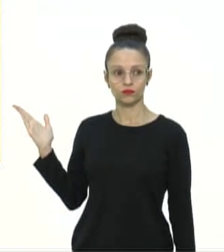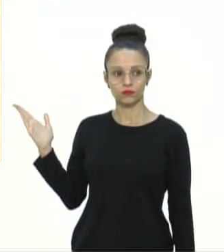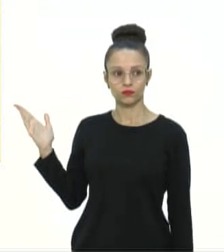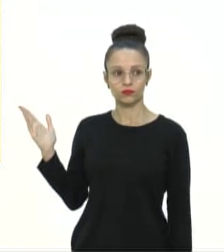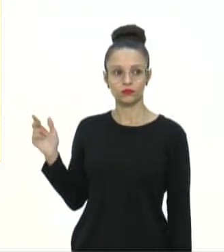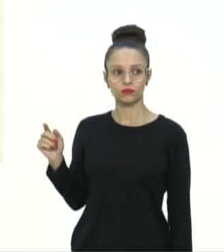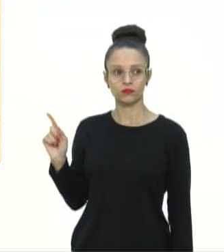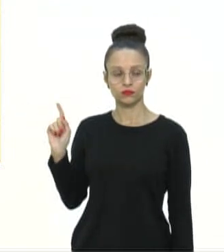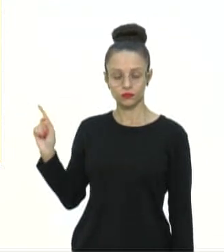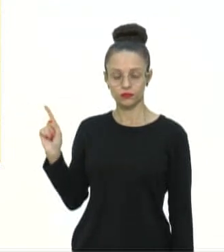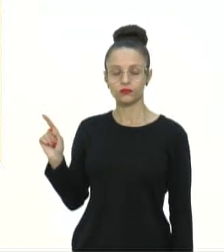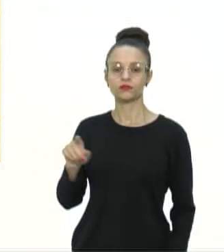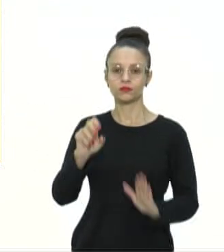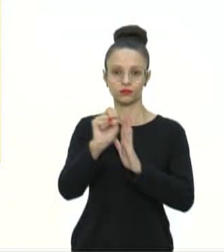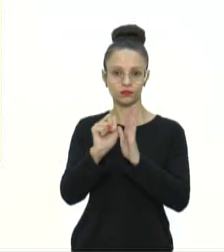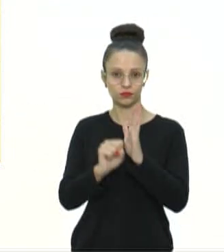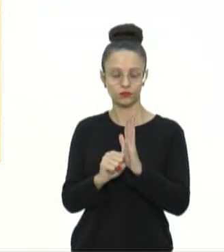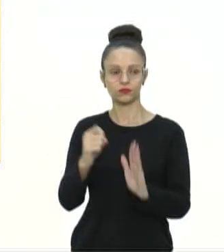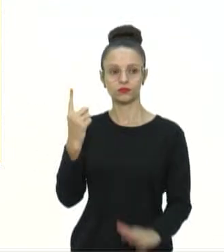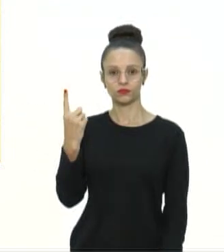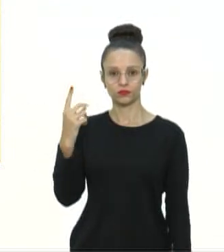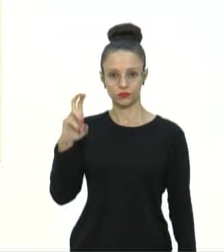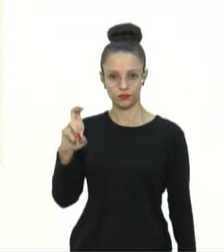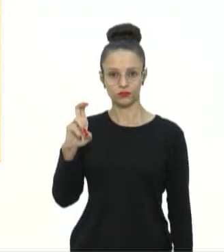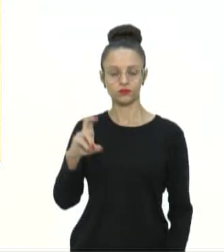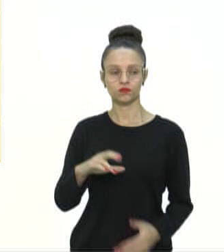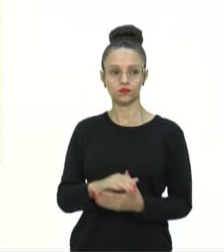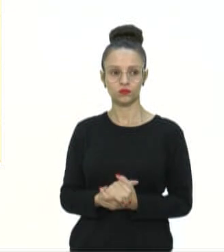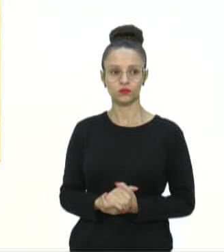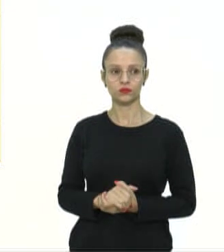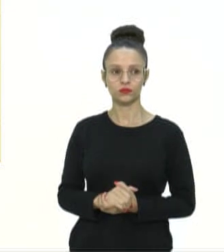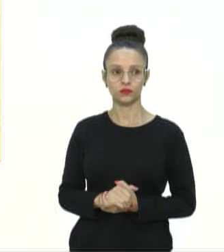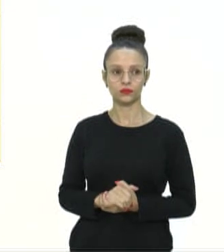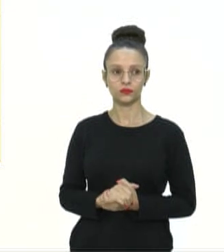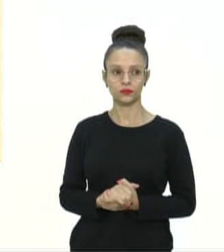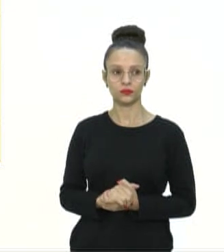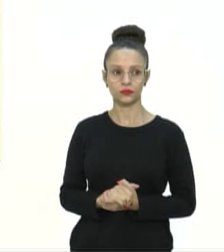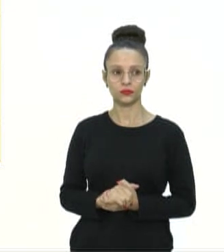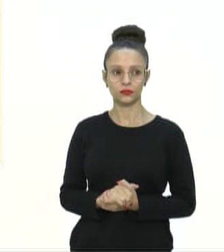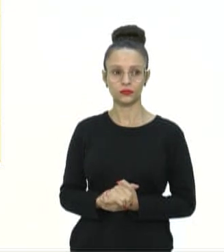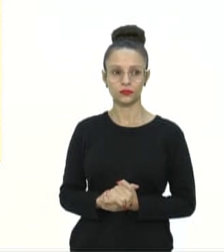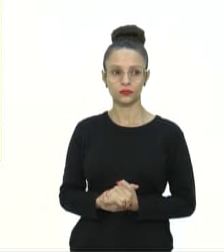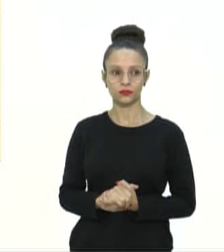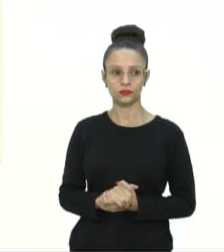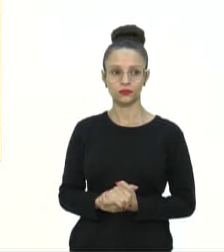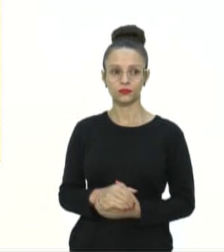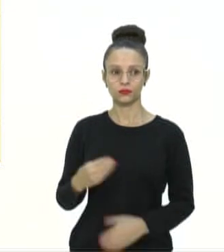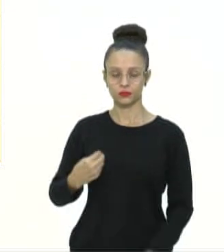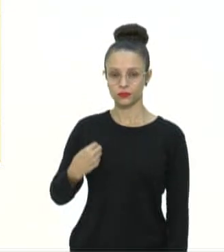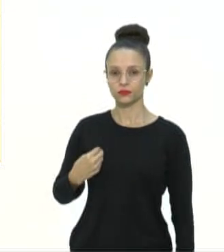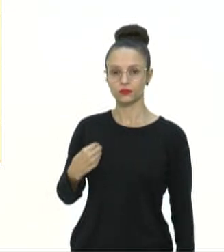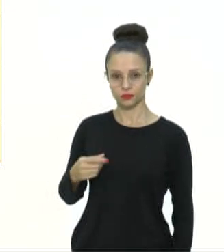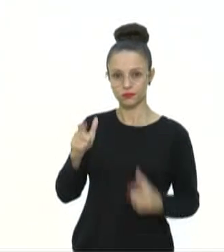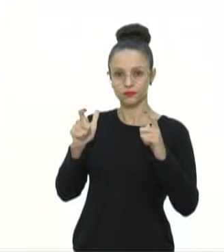de arte do século XV, né, está nesse local.